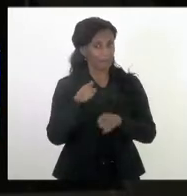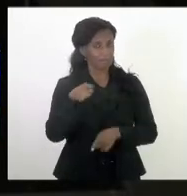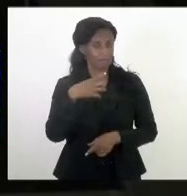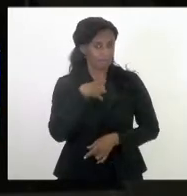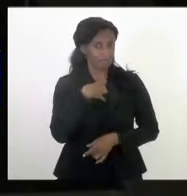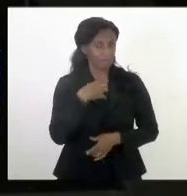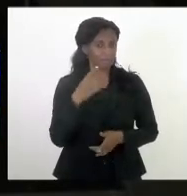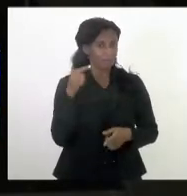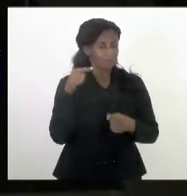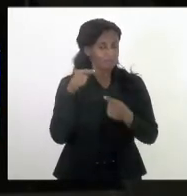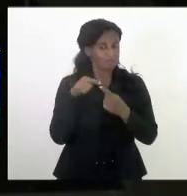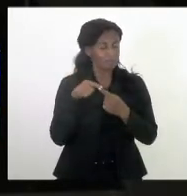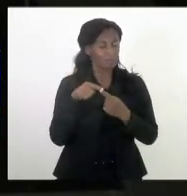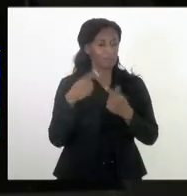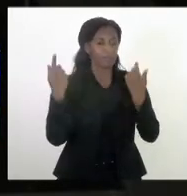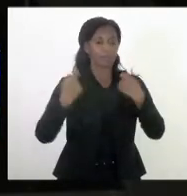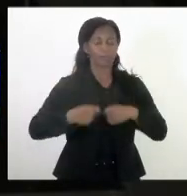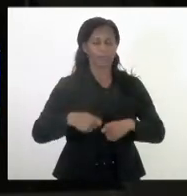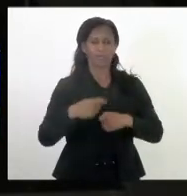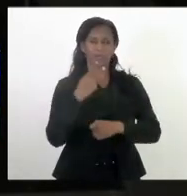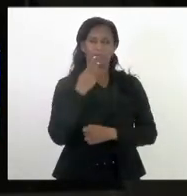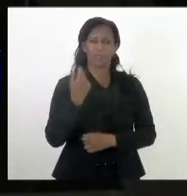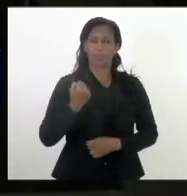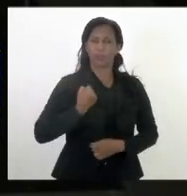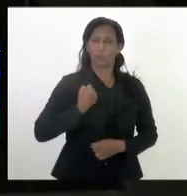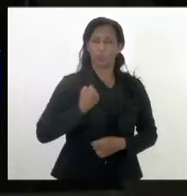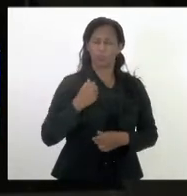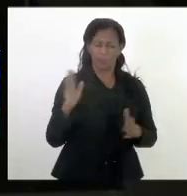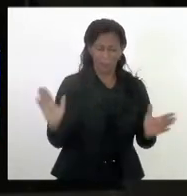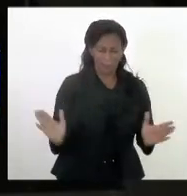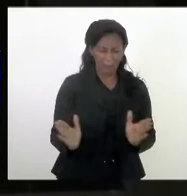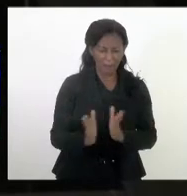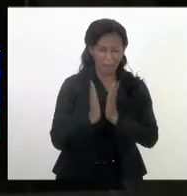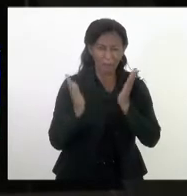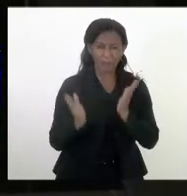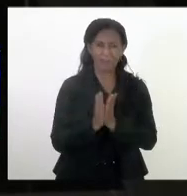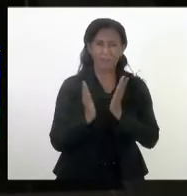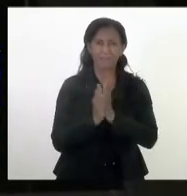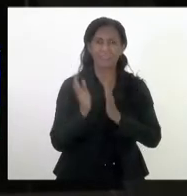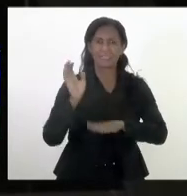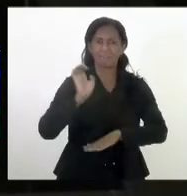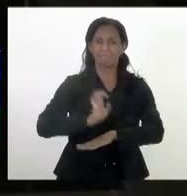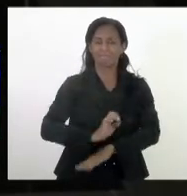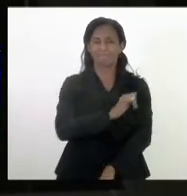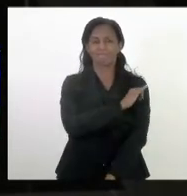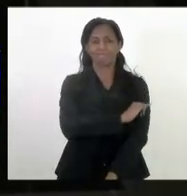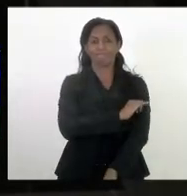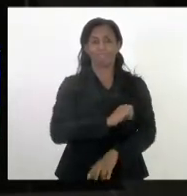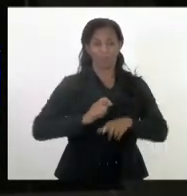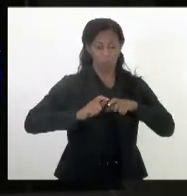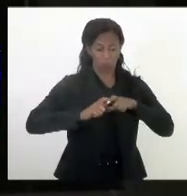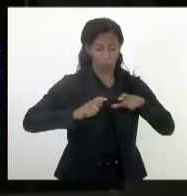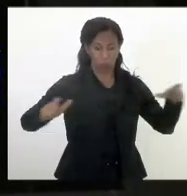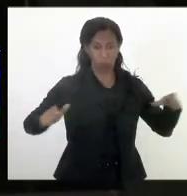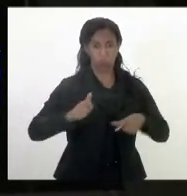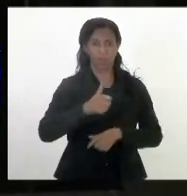gente precisa dizer que o número de pobres no Rio de Janeiro aumentou em